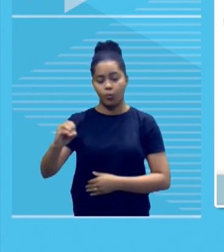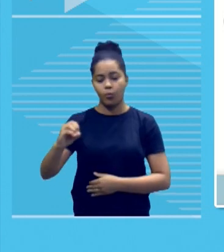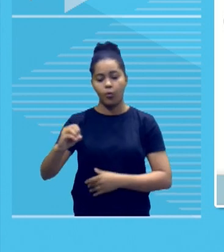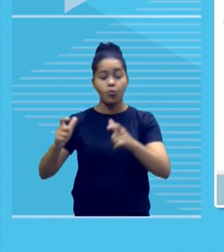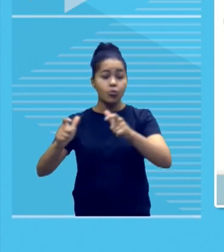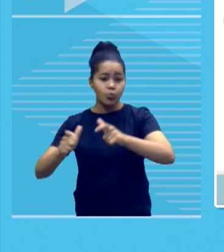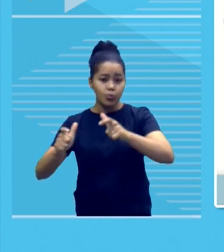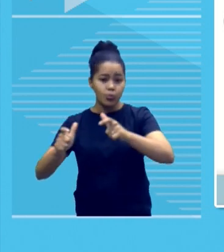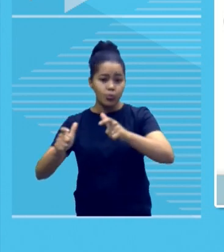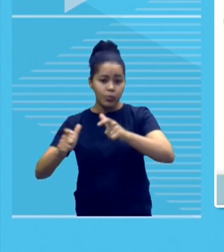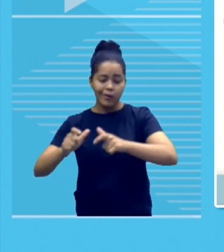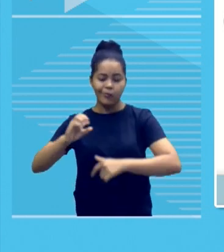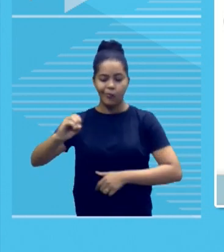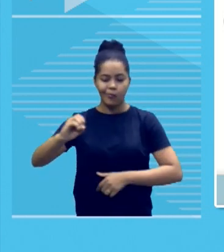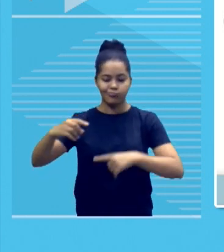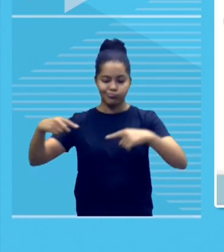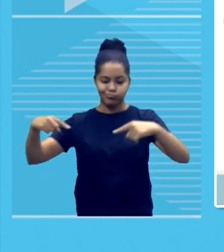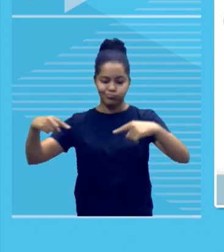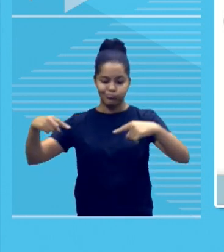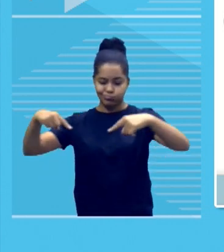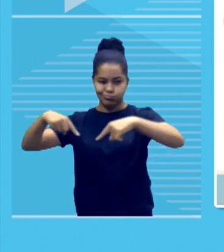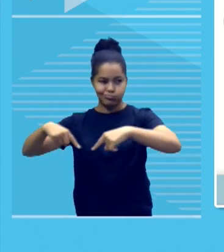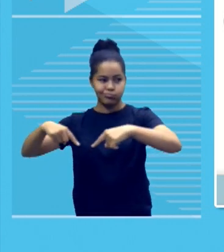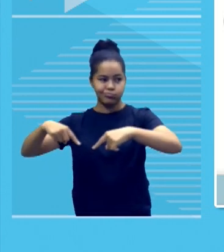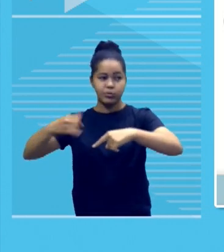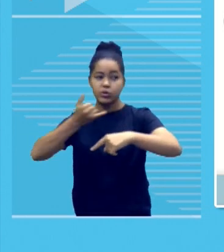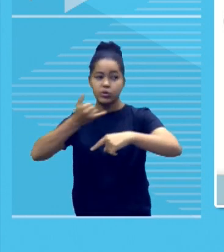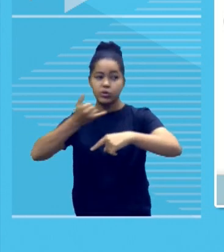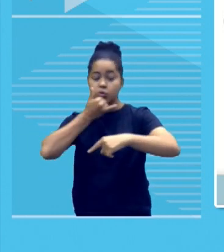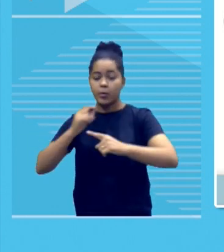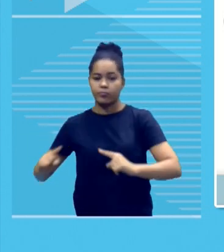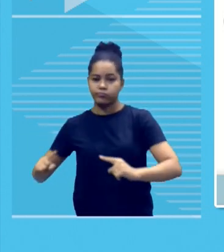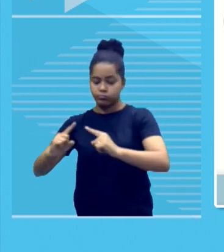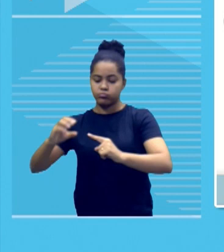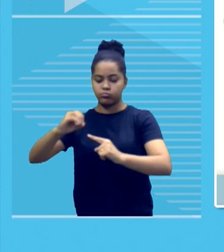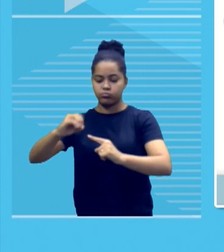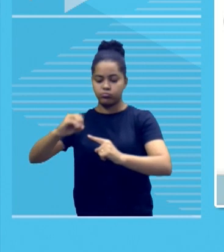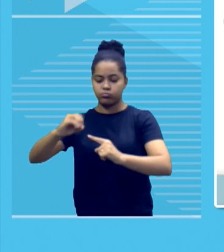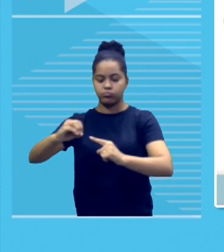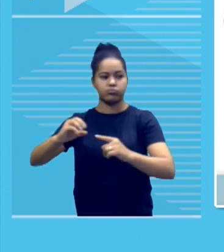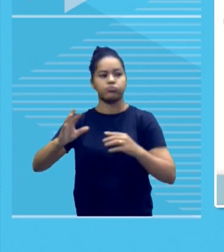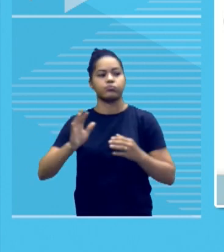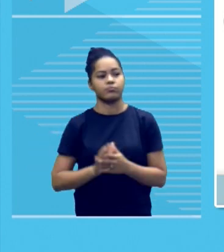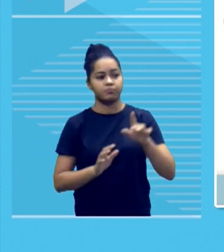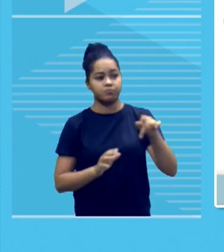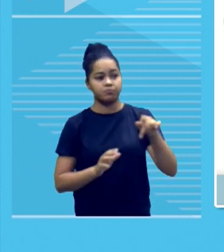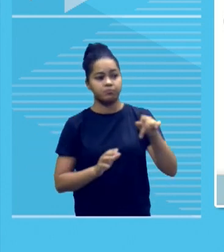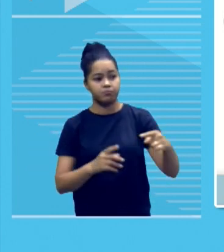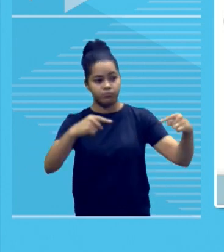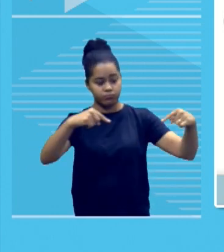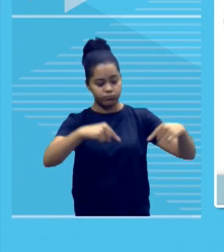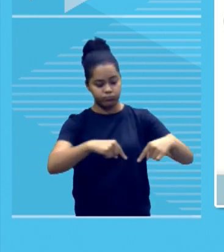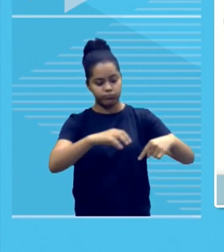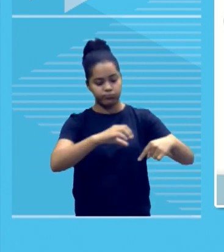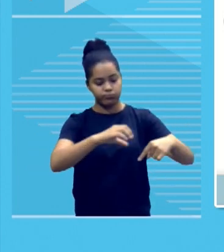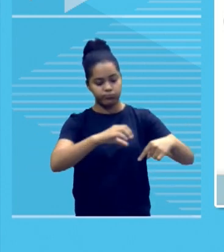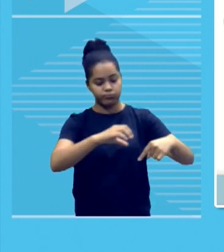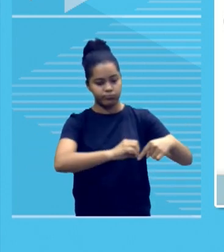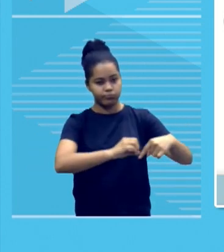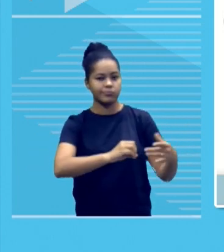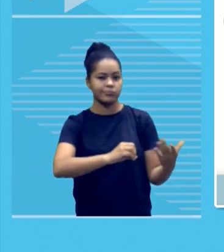oxigênio tá olha aí a posição desse oxigênio não é verdade